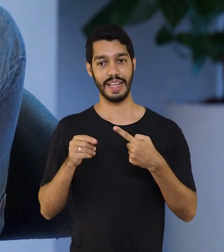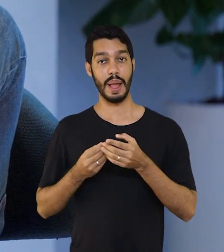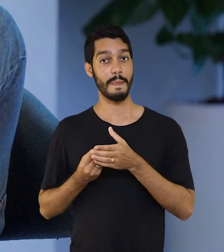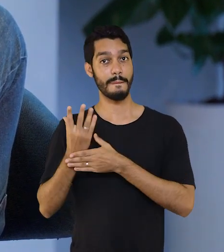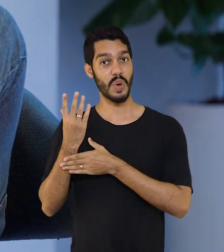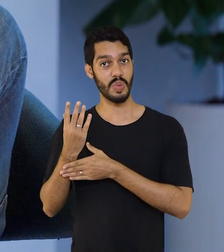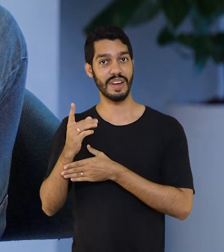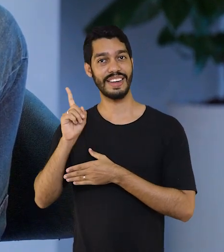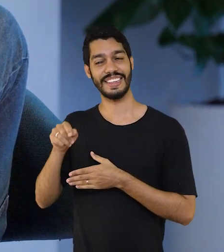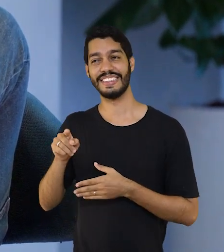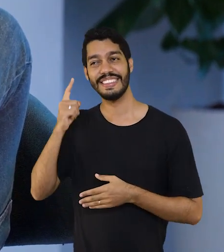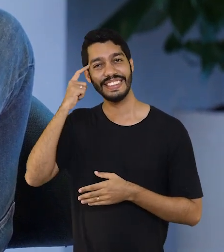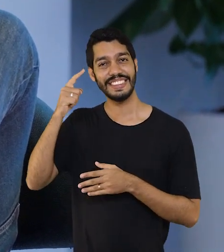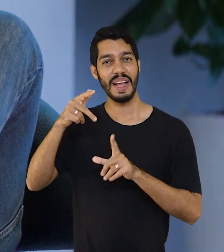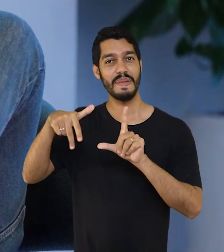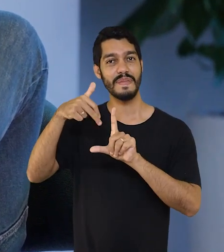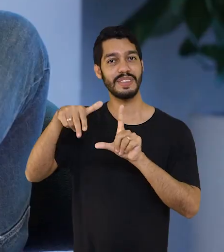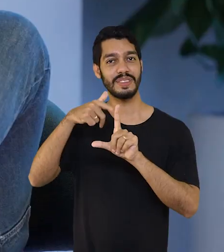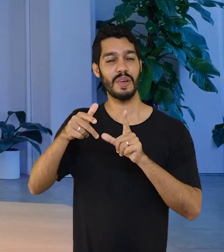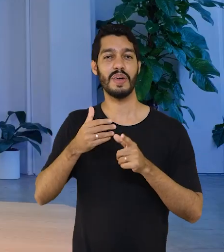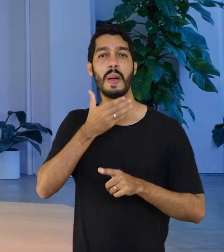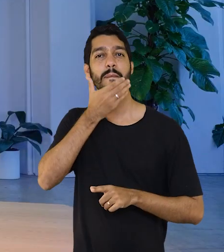deles foi o nascimento do Papai Noel,